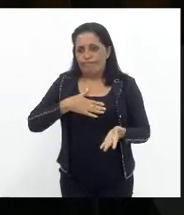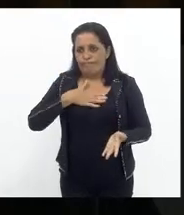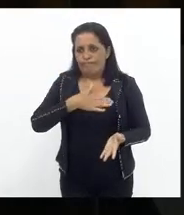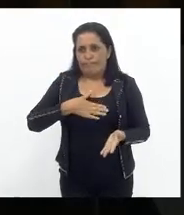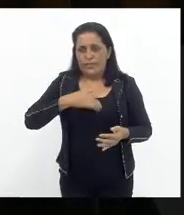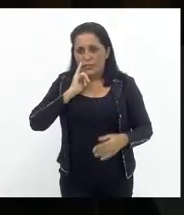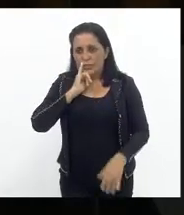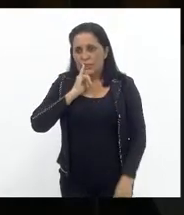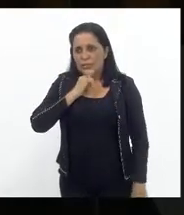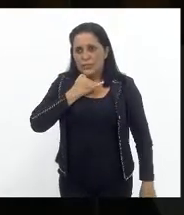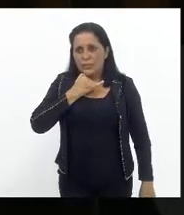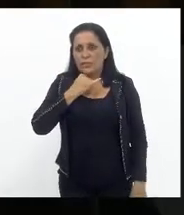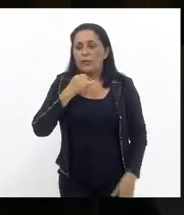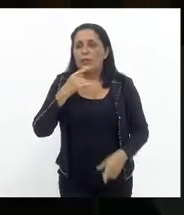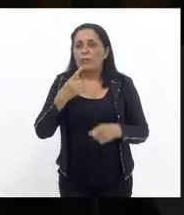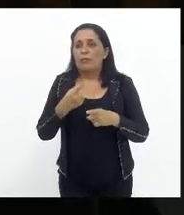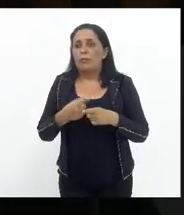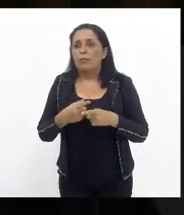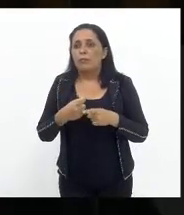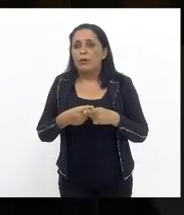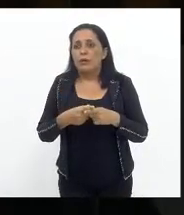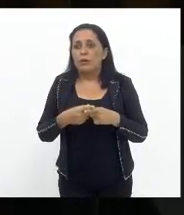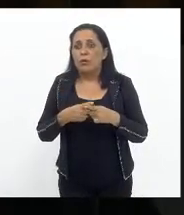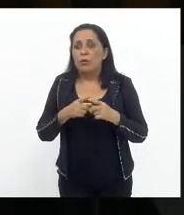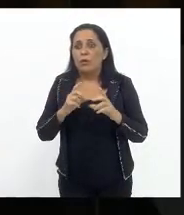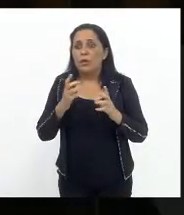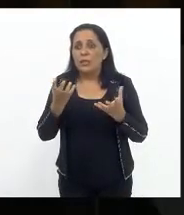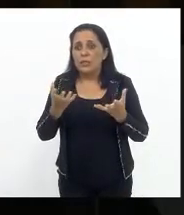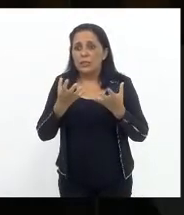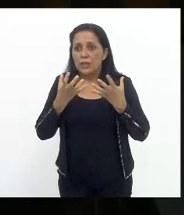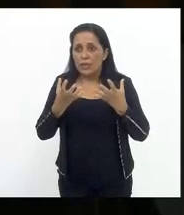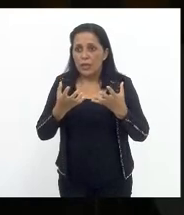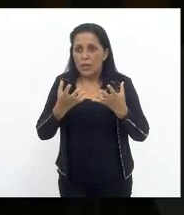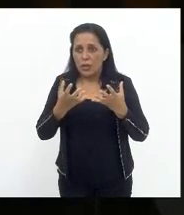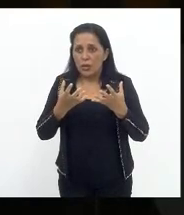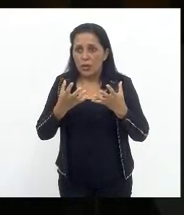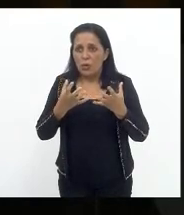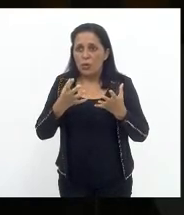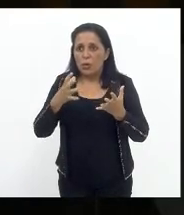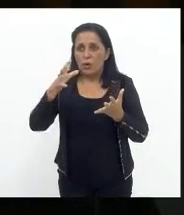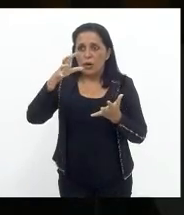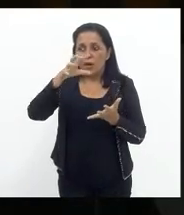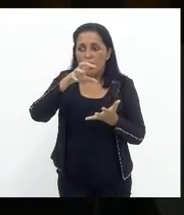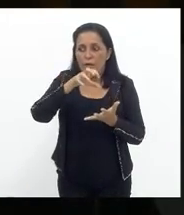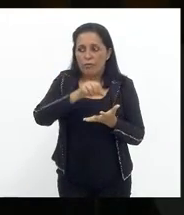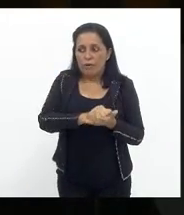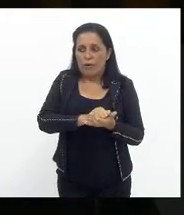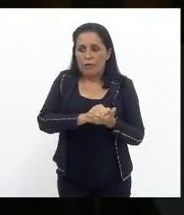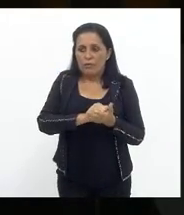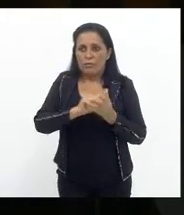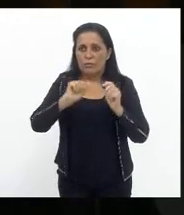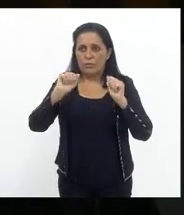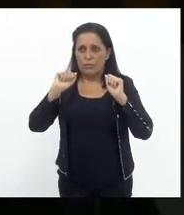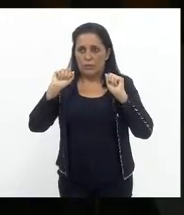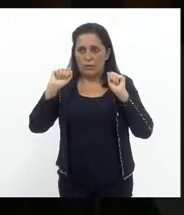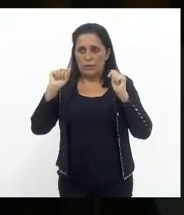muita tristeza. Eu queria deixar gravado nos anais dessa casa o que tem ocorrido.